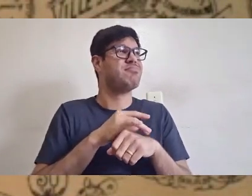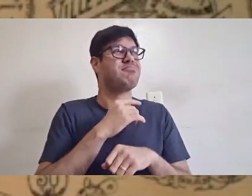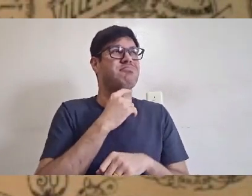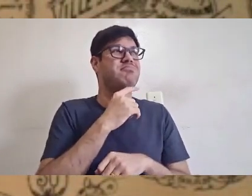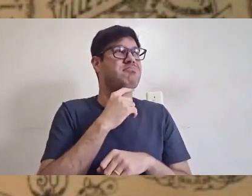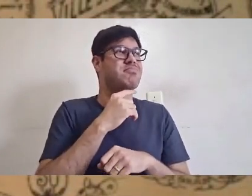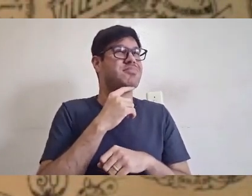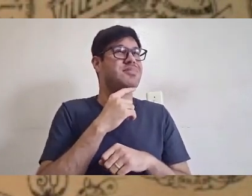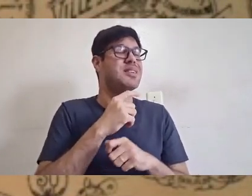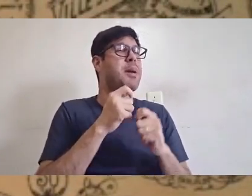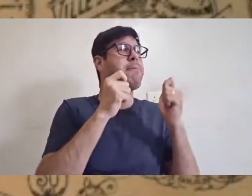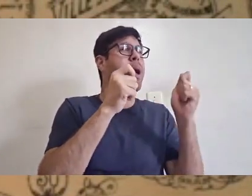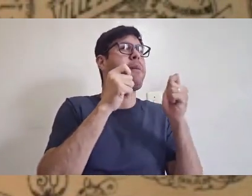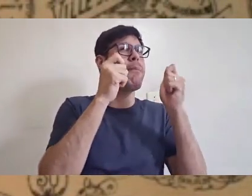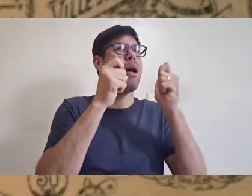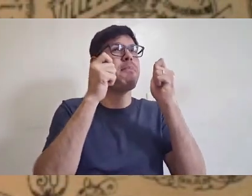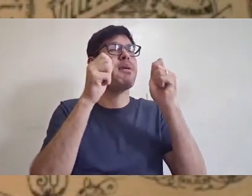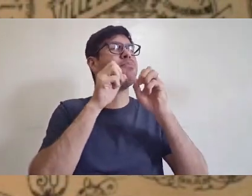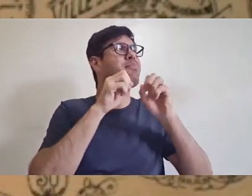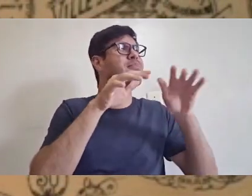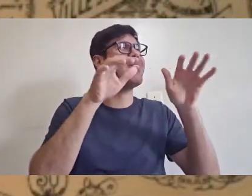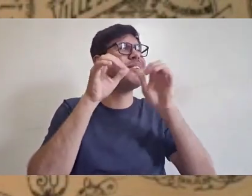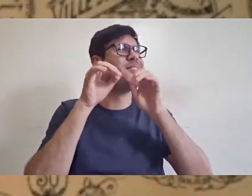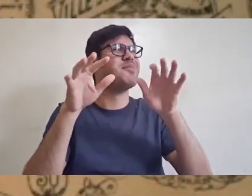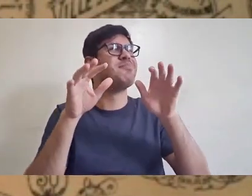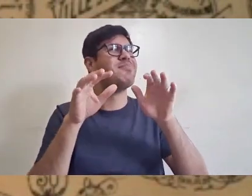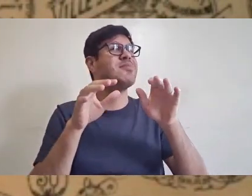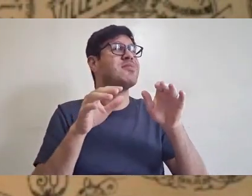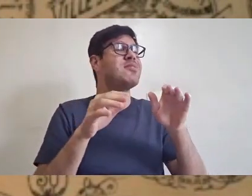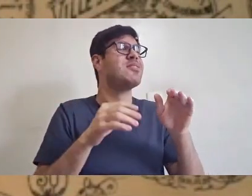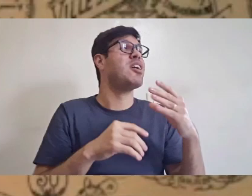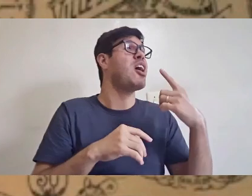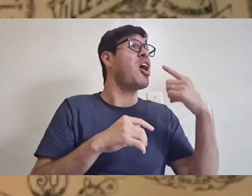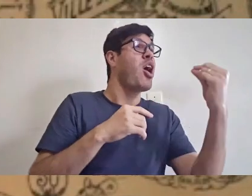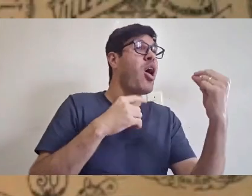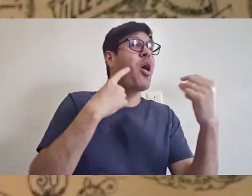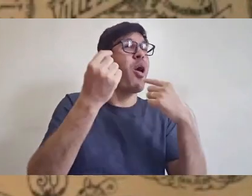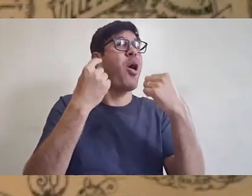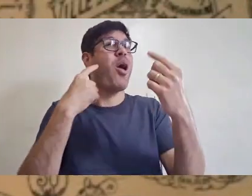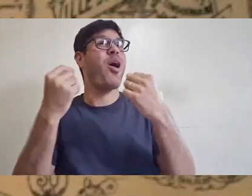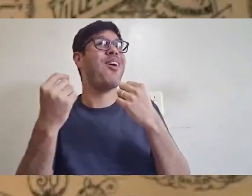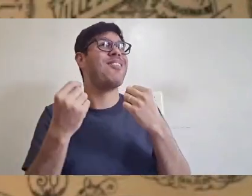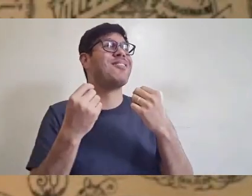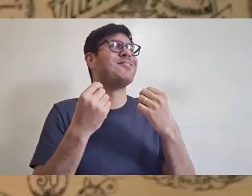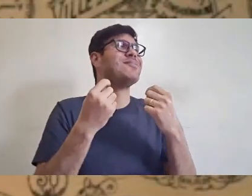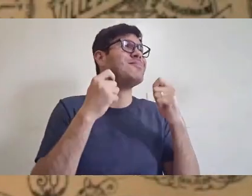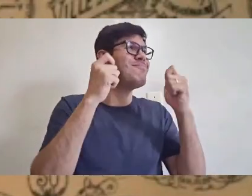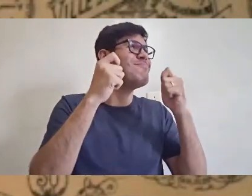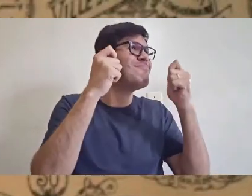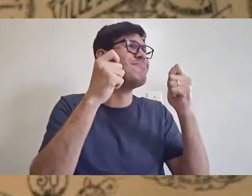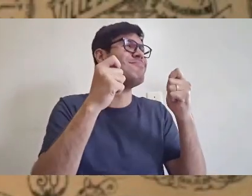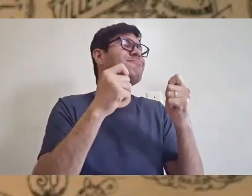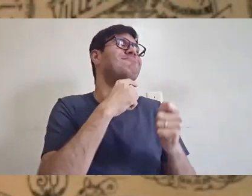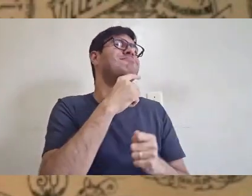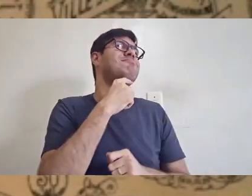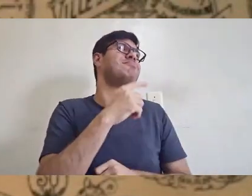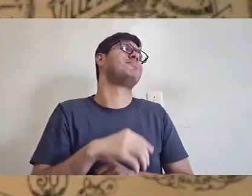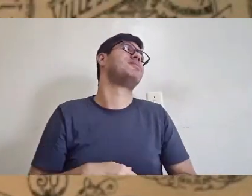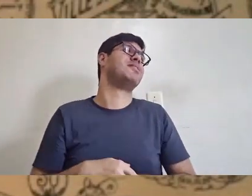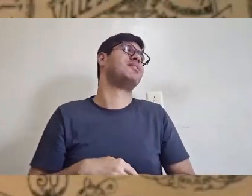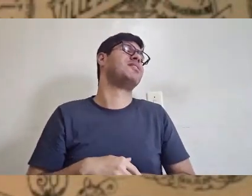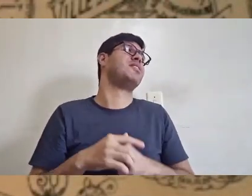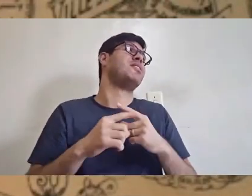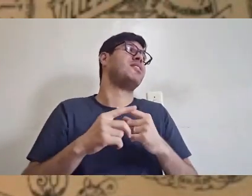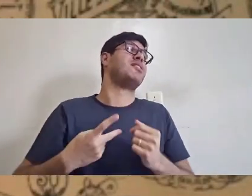campanha eleitoral. Eu tive que me resguardar, tanto assim que acabei depois sofrendo